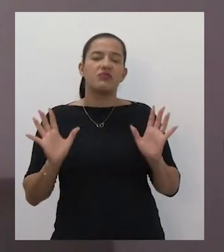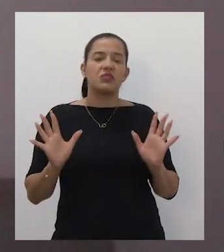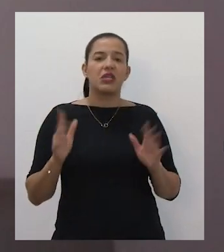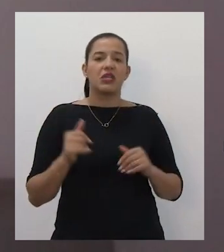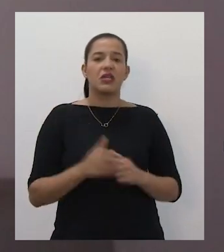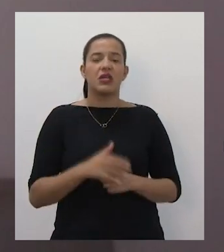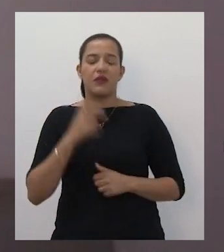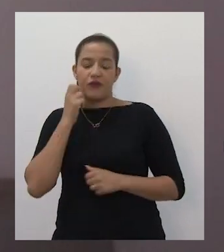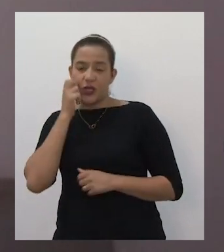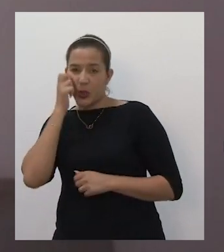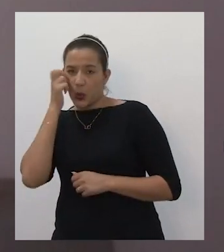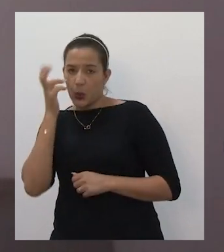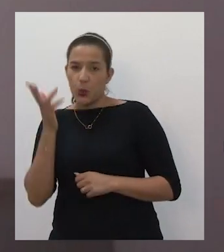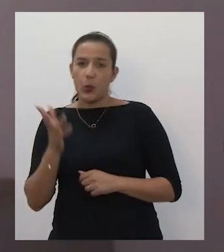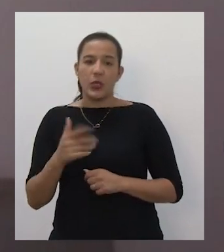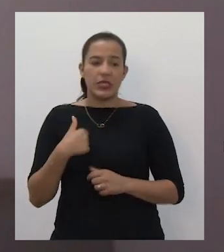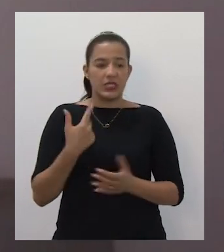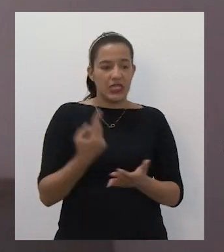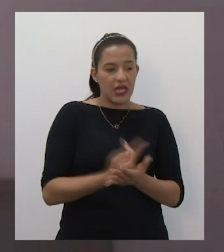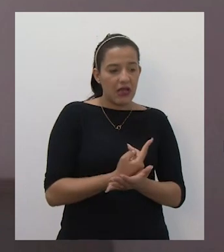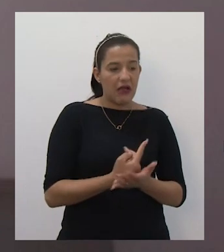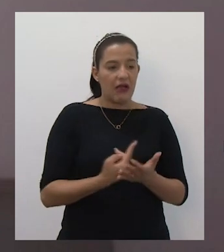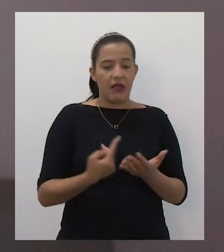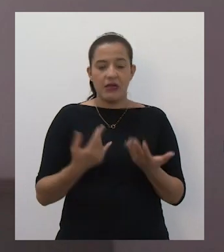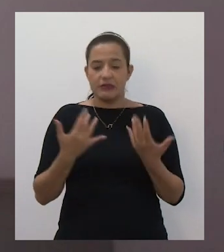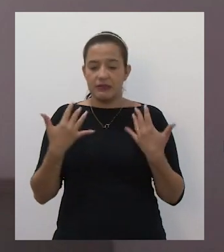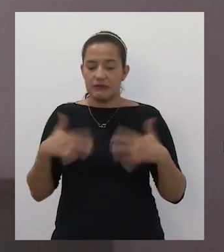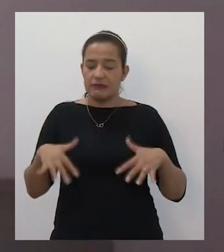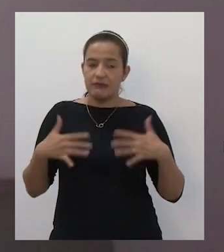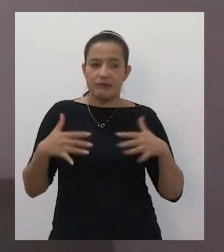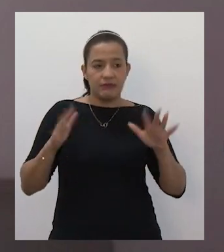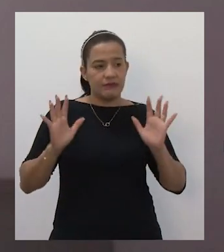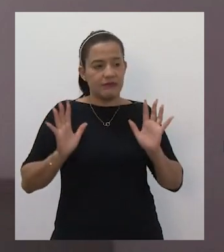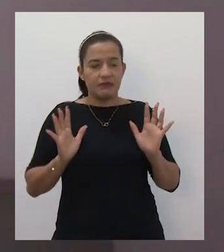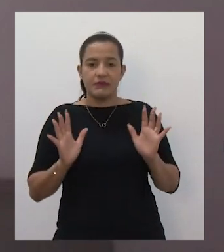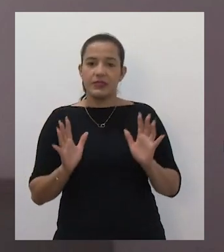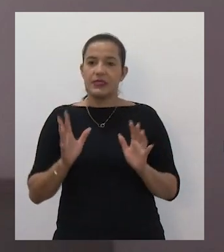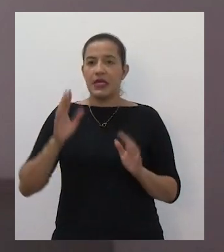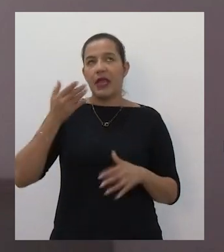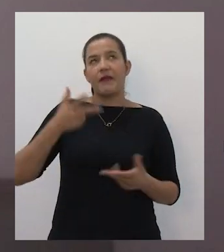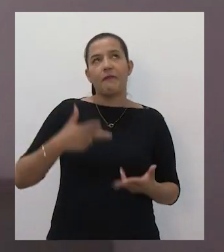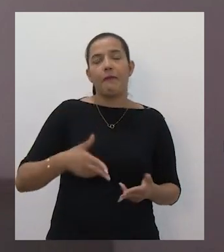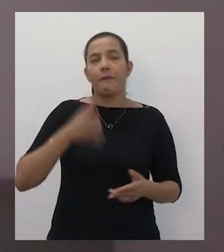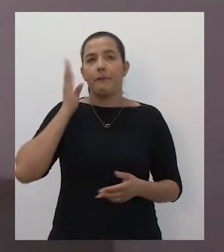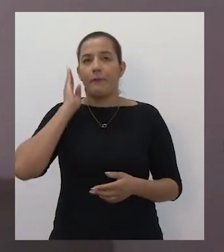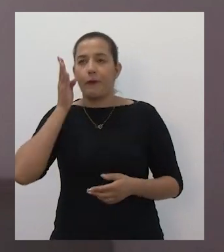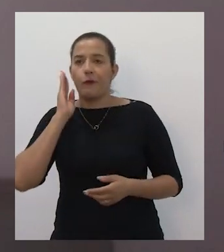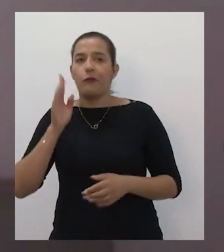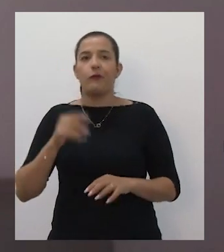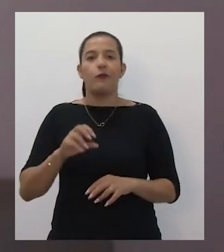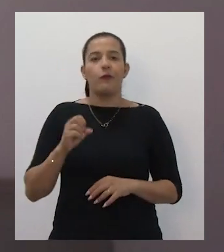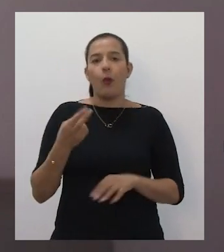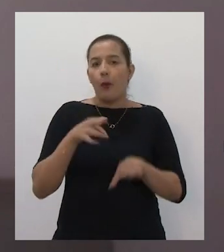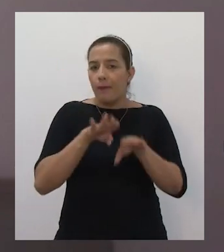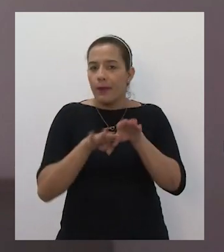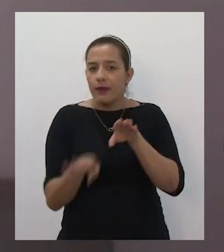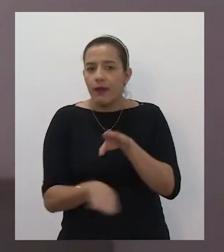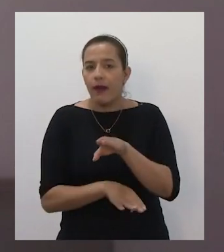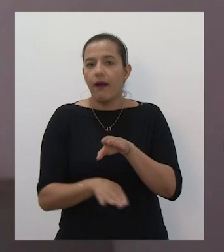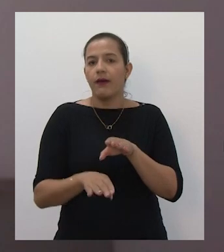com vergonha de errar, a gente se sente bobo, a gente se sente diminuído. Quando,